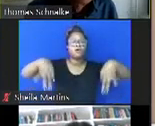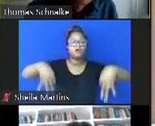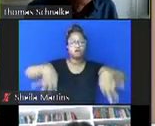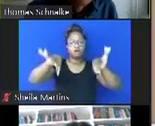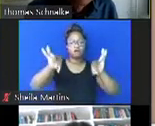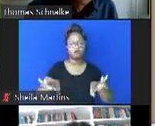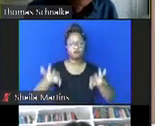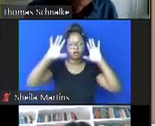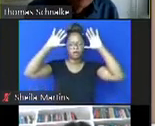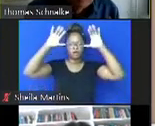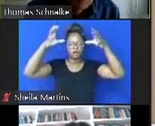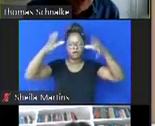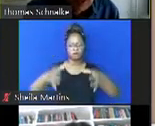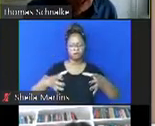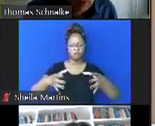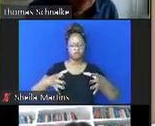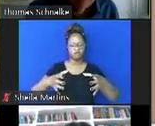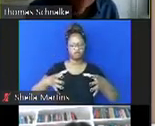então,